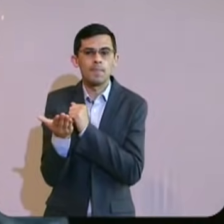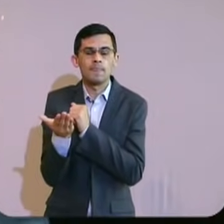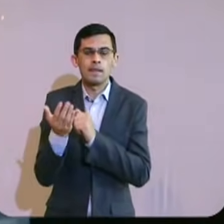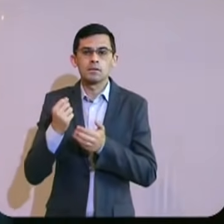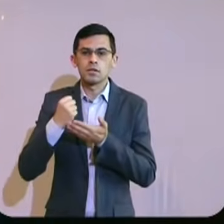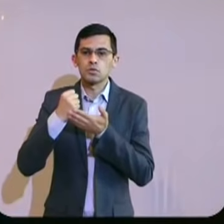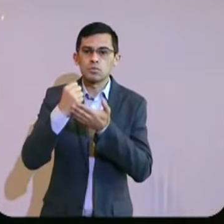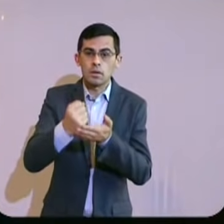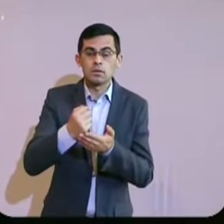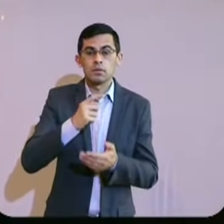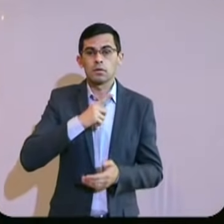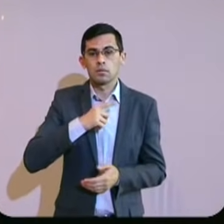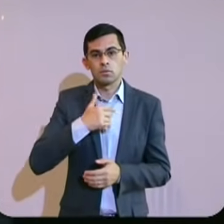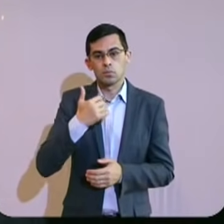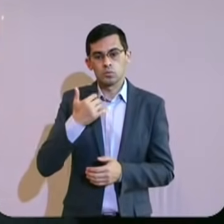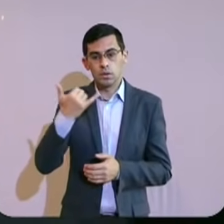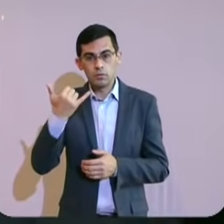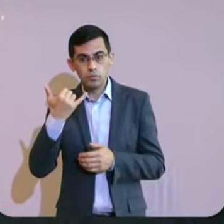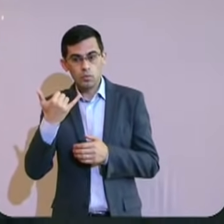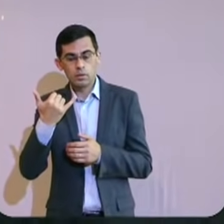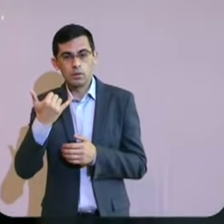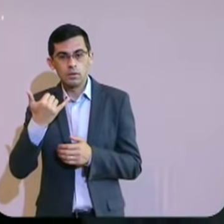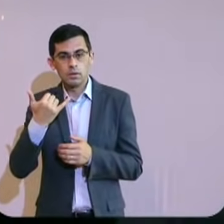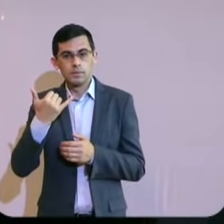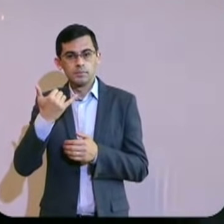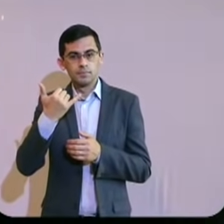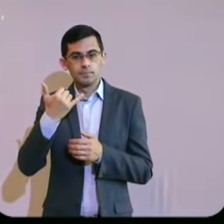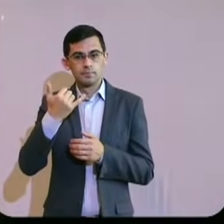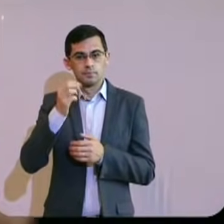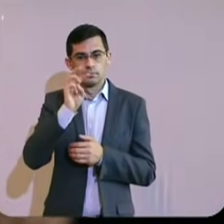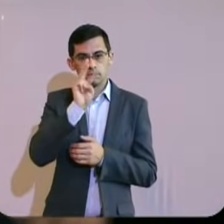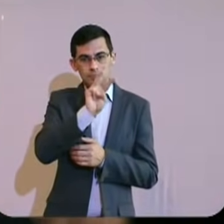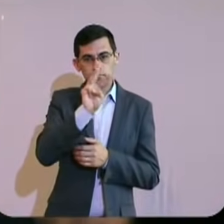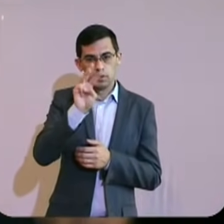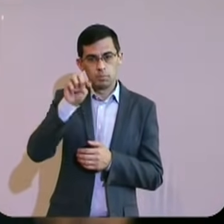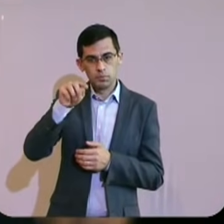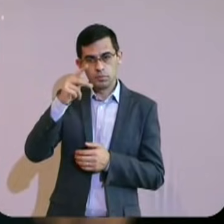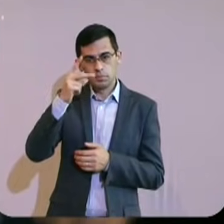tá? Então você vai pegar o teu telefone, vai escrever